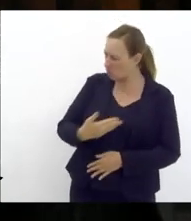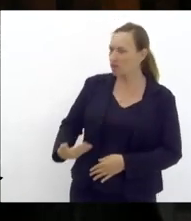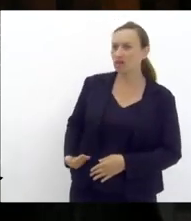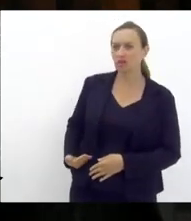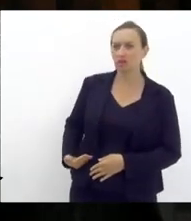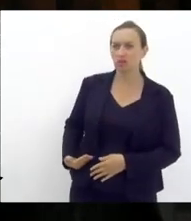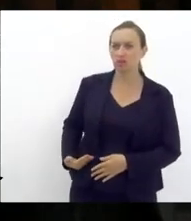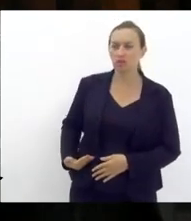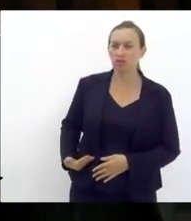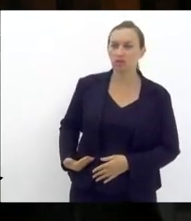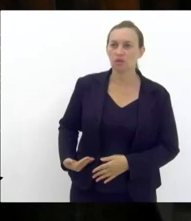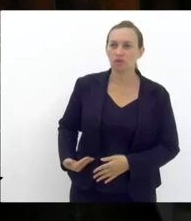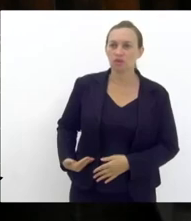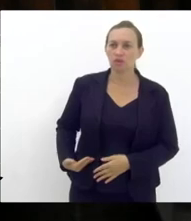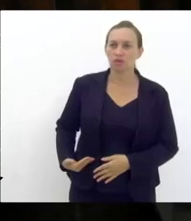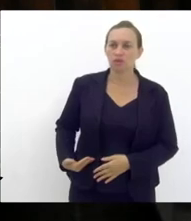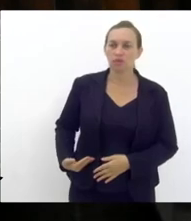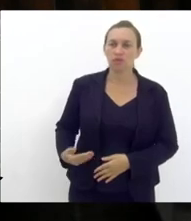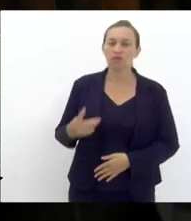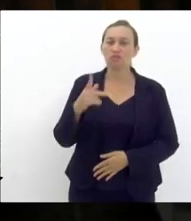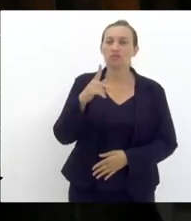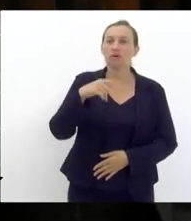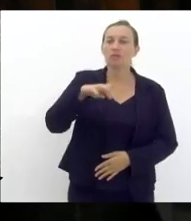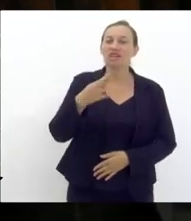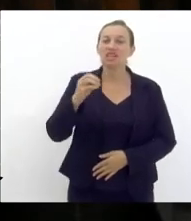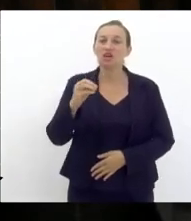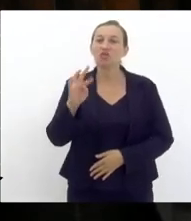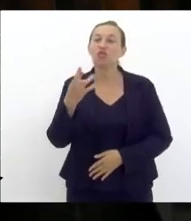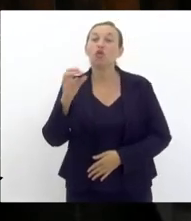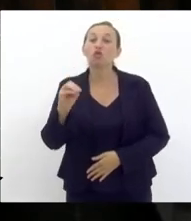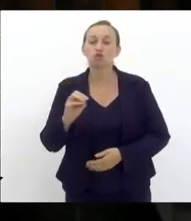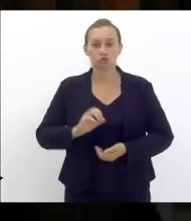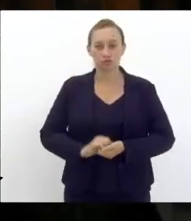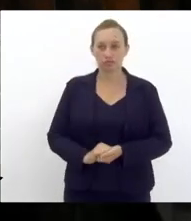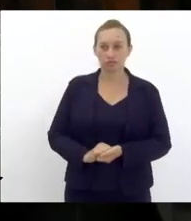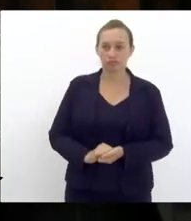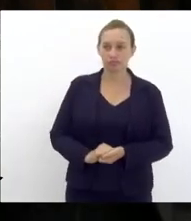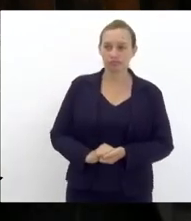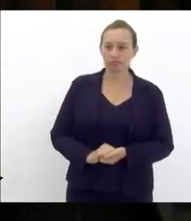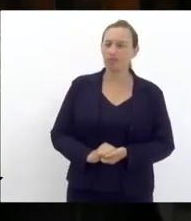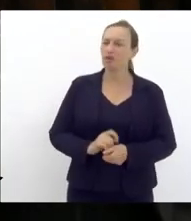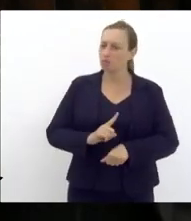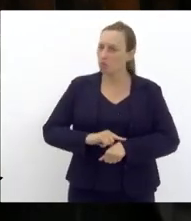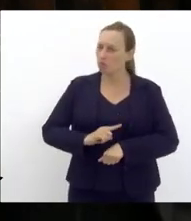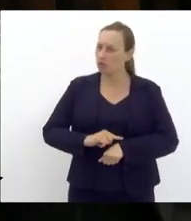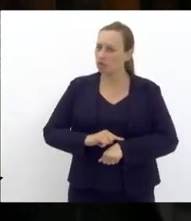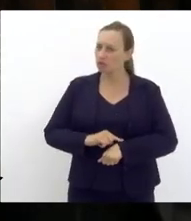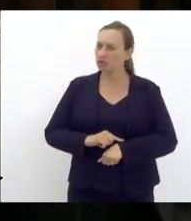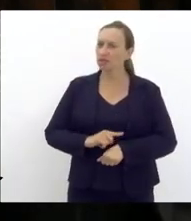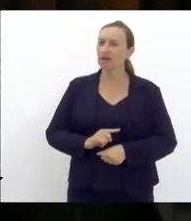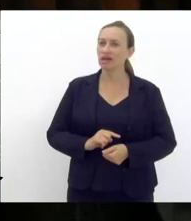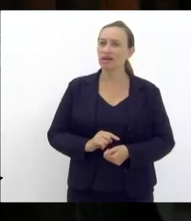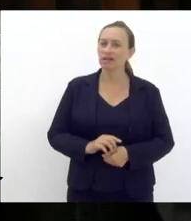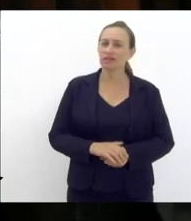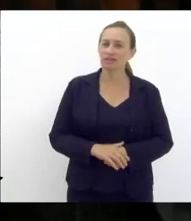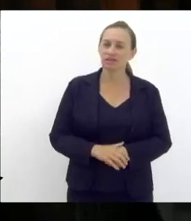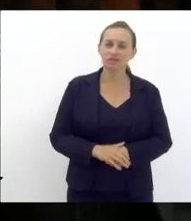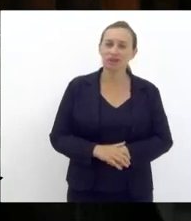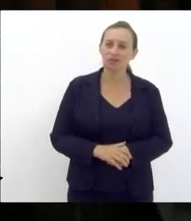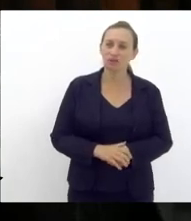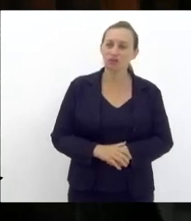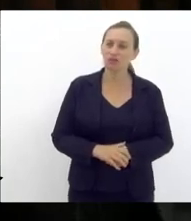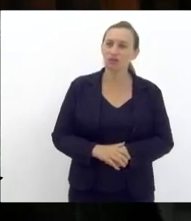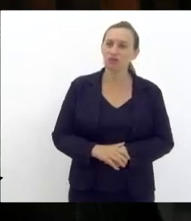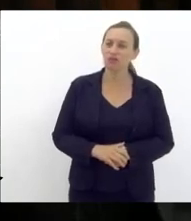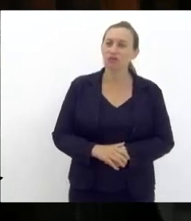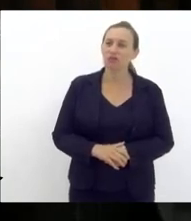como se fosse o Marcelo frouxo e a partir do momento que ela se